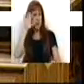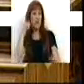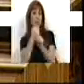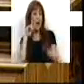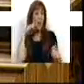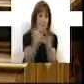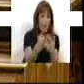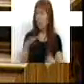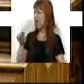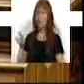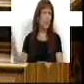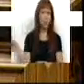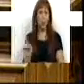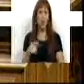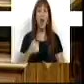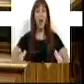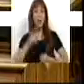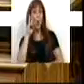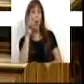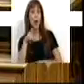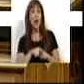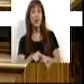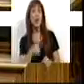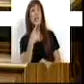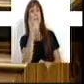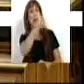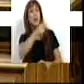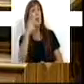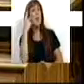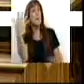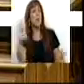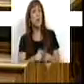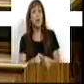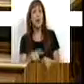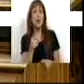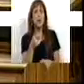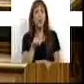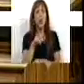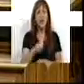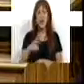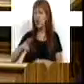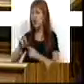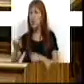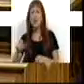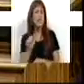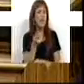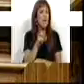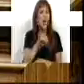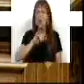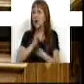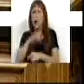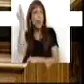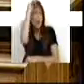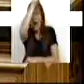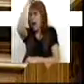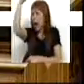governar e não para o FMI. Seria bom olhar para o que dizem as pessoas que vivem em Boticas, em Mursa, em Sabrosa, em Mesão